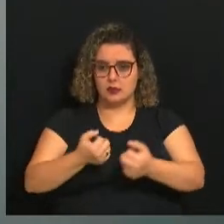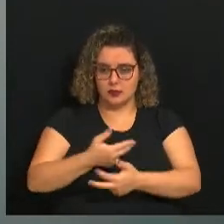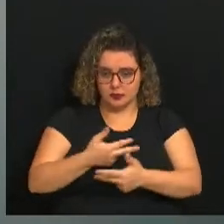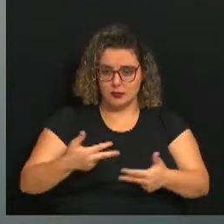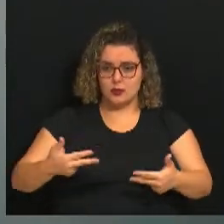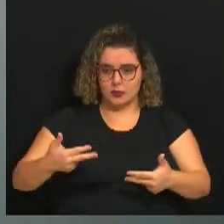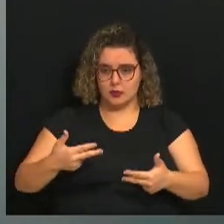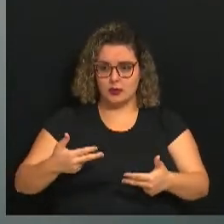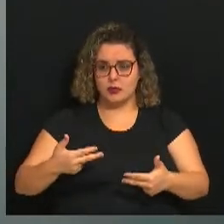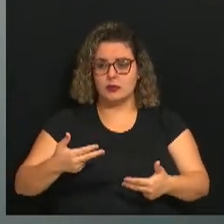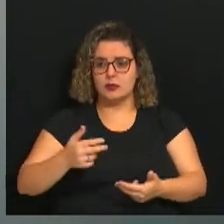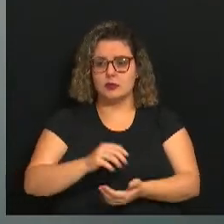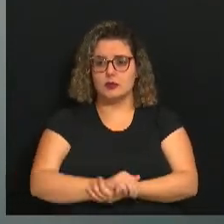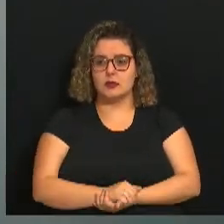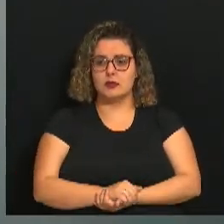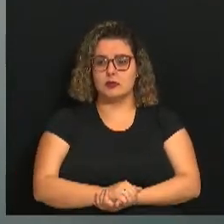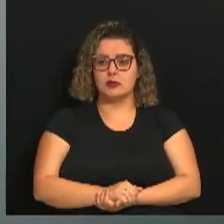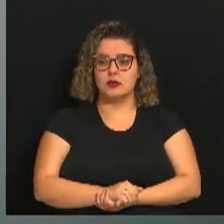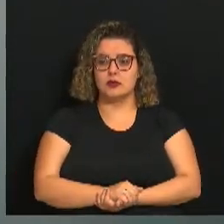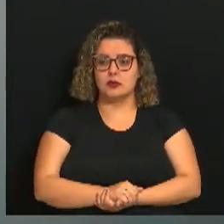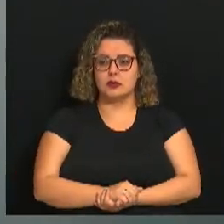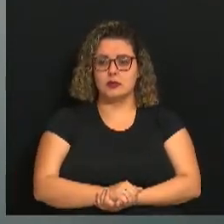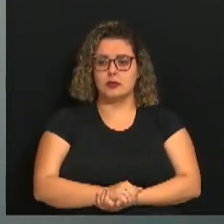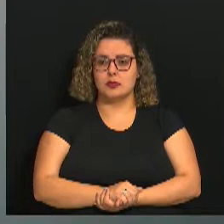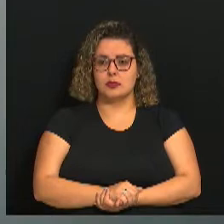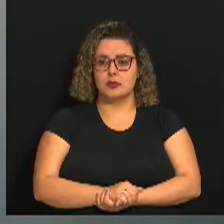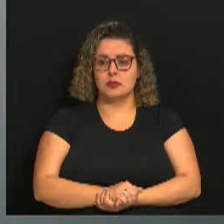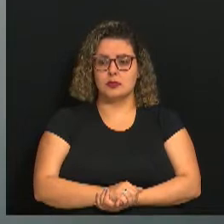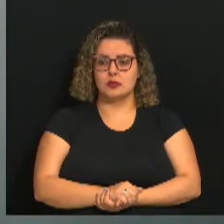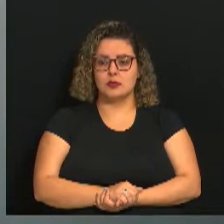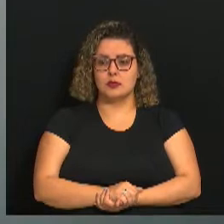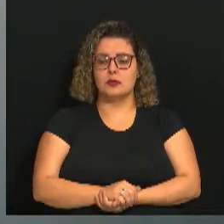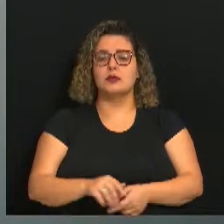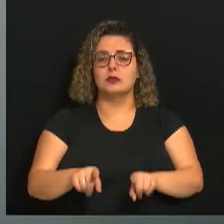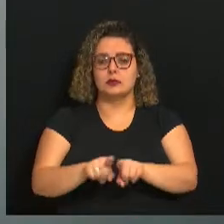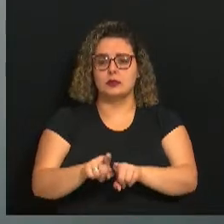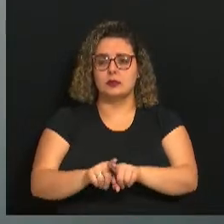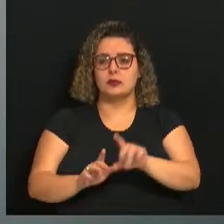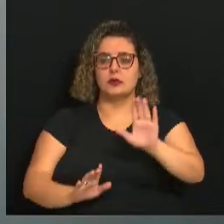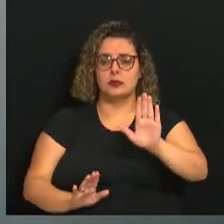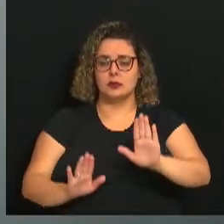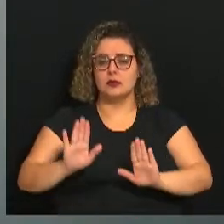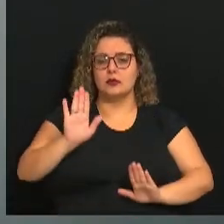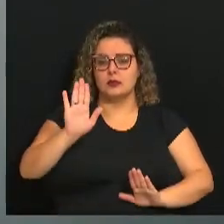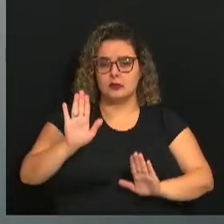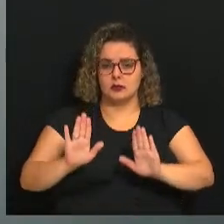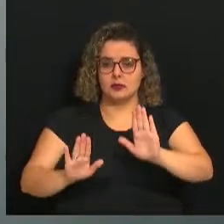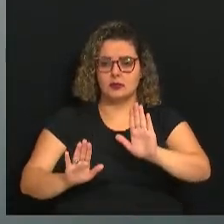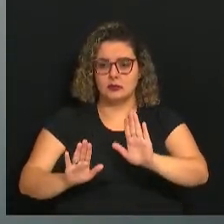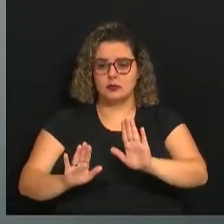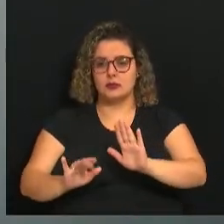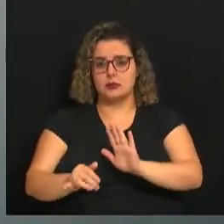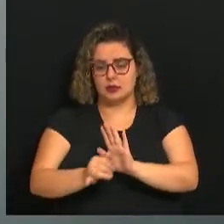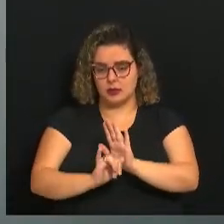Transporte dos nossos alunos também é por licitação e tem a prestação de serviço. Mas